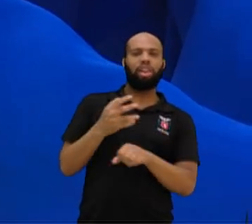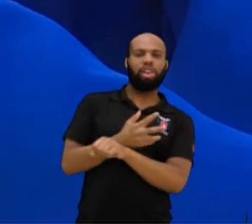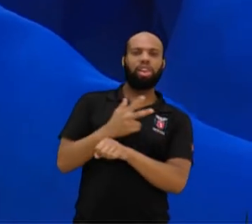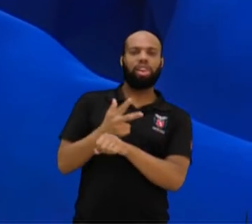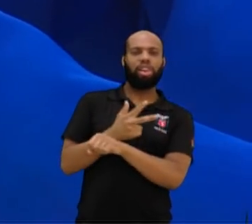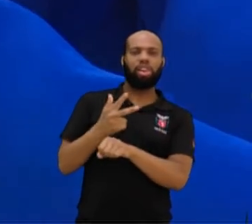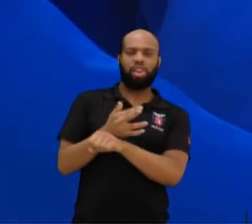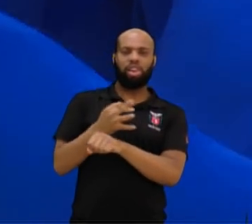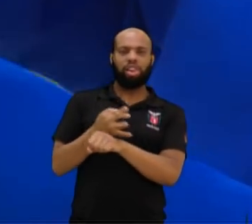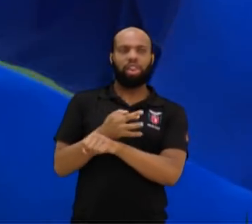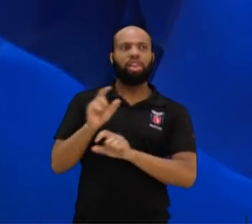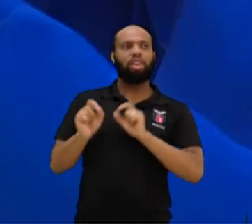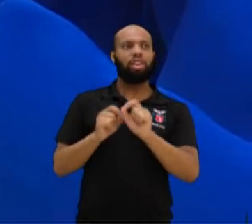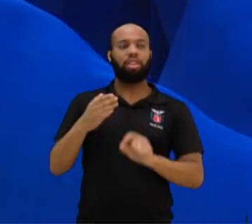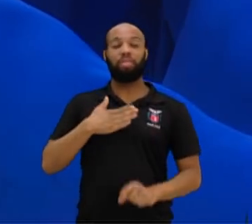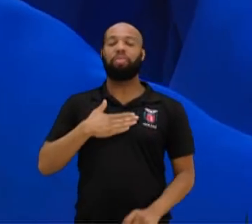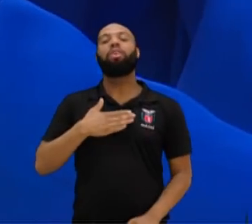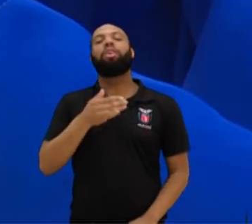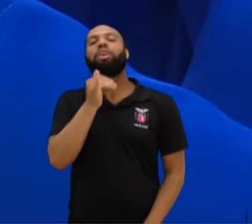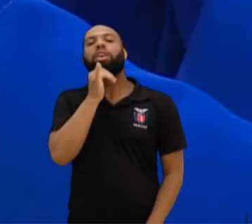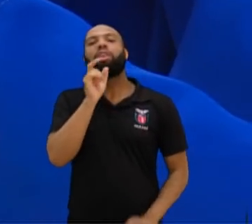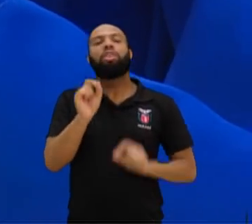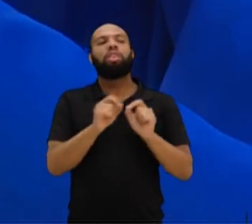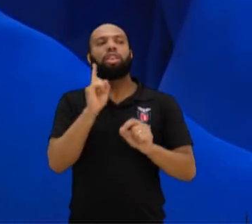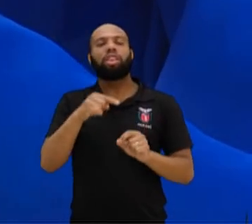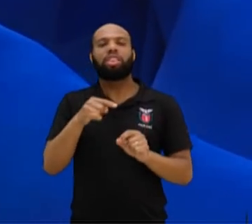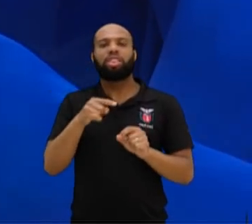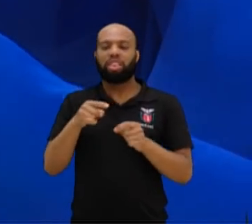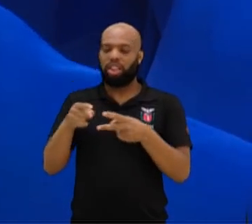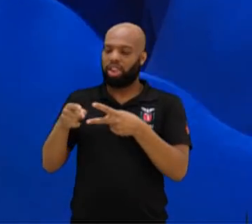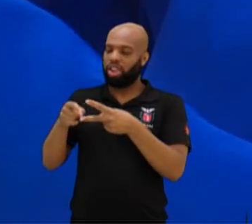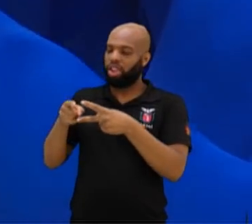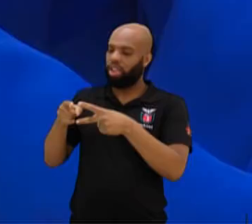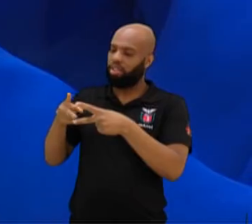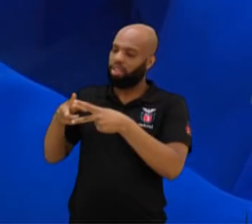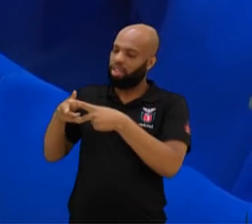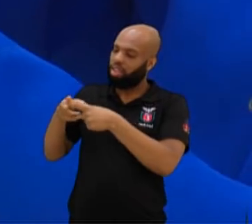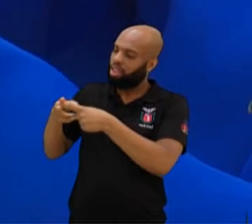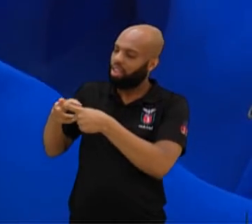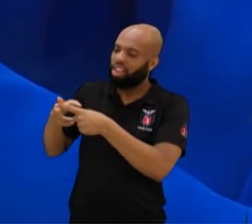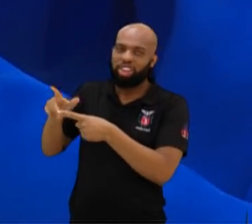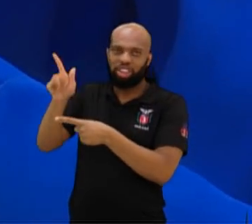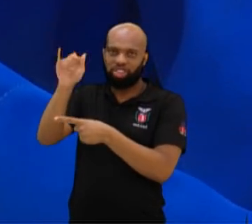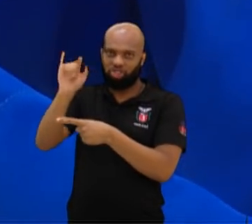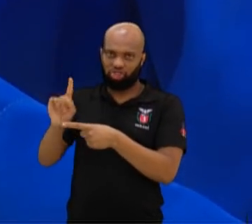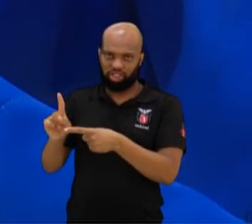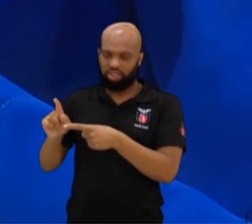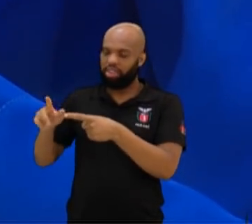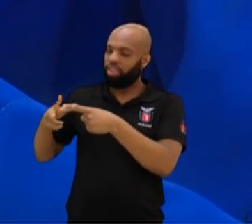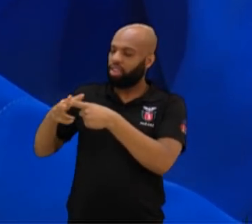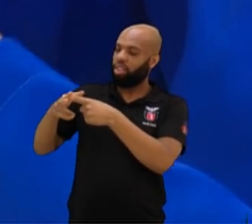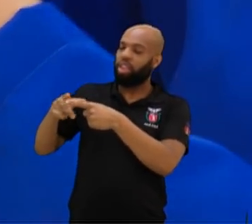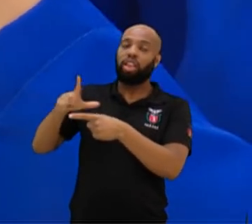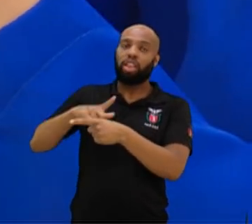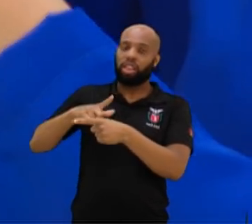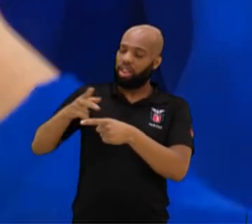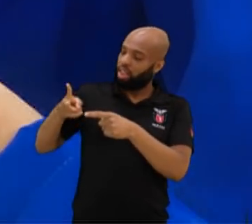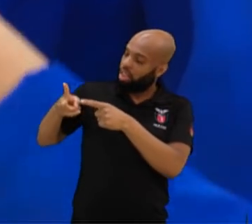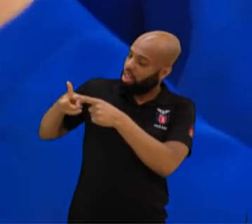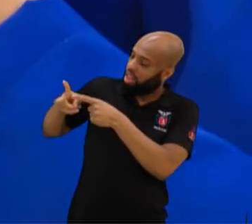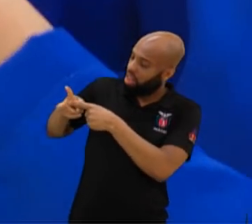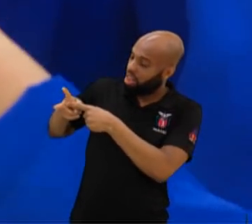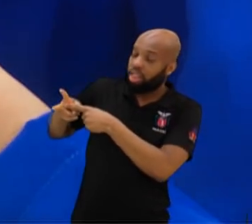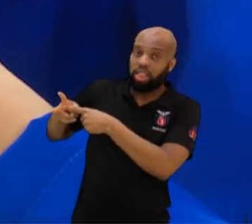corte? No meu exemplo aqui, o giz. Então, eu tenho o ponto de apoio no centro, a